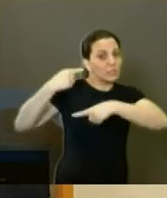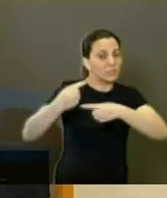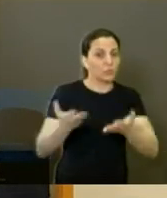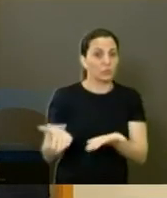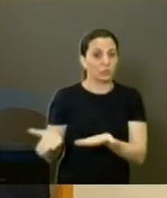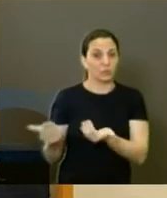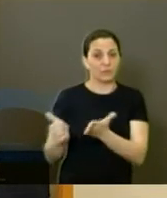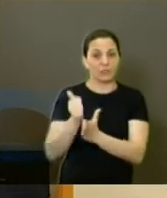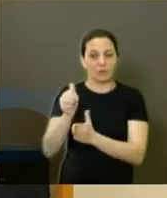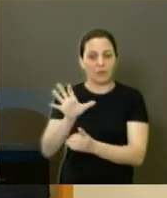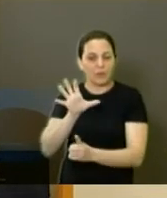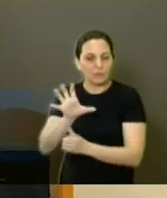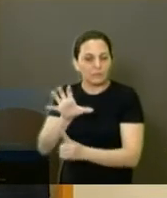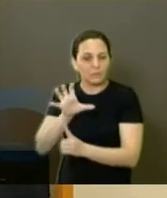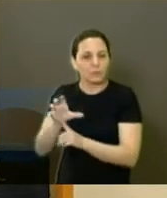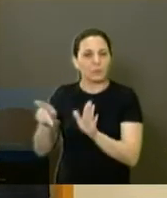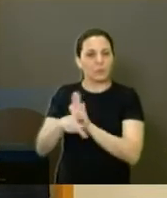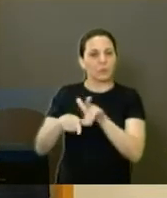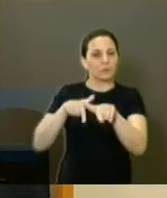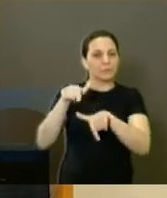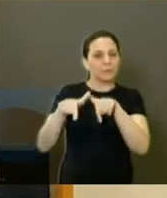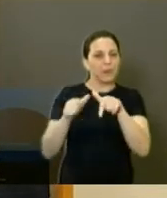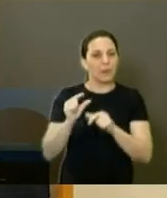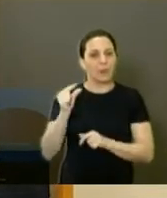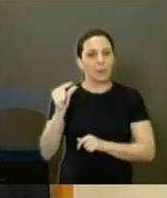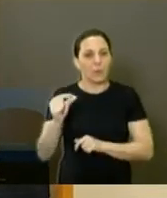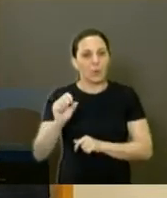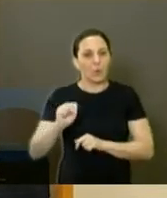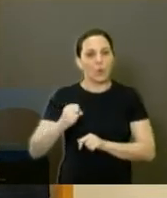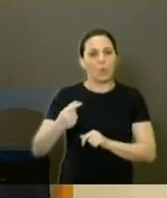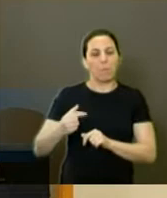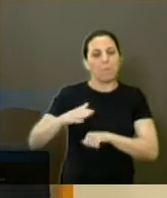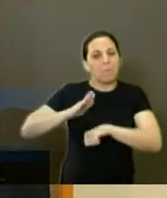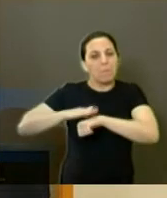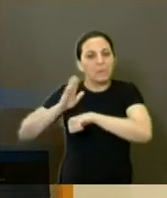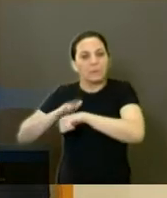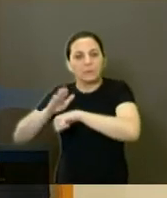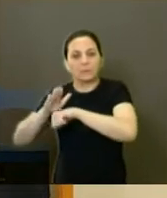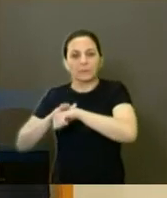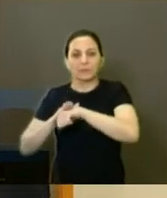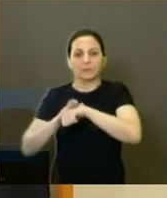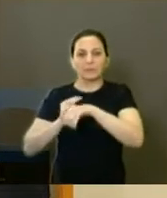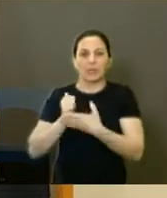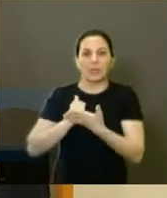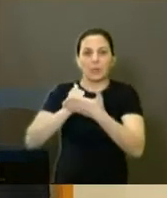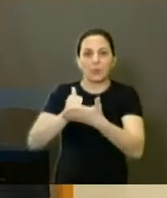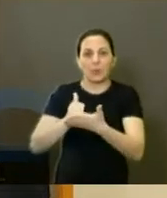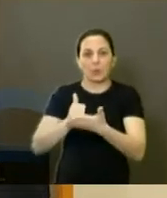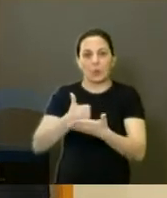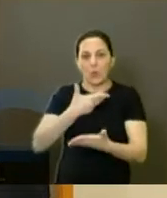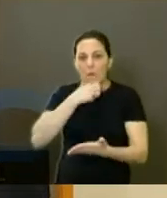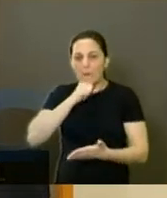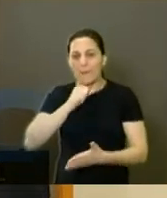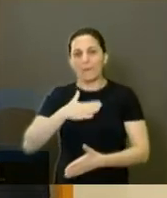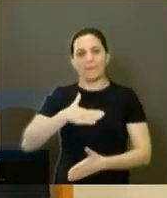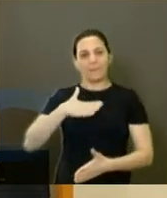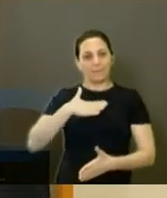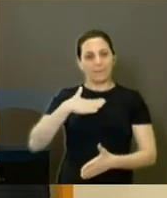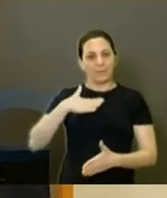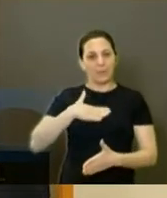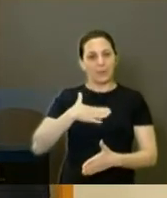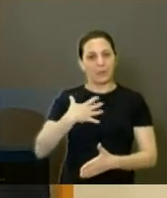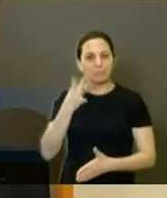foram influenciados por esse trabalho, um pouco ou um muito, pela mão, né, do meu pai, que pôde fazer isso